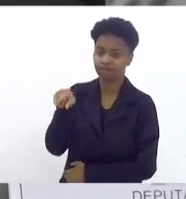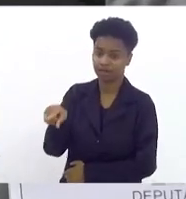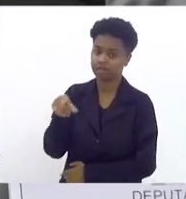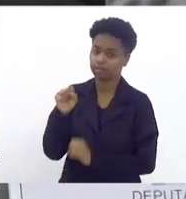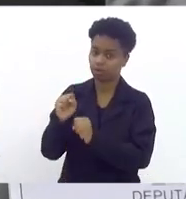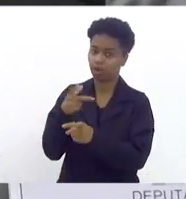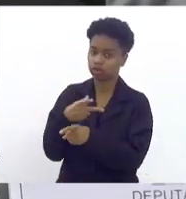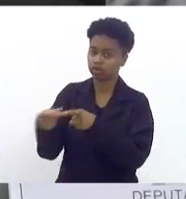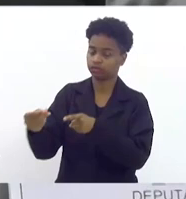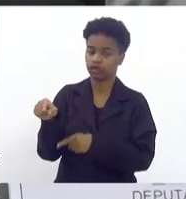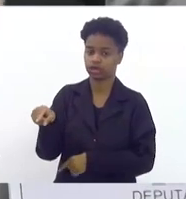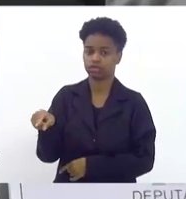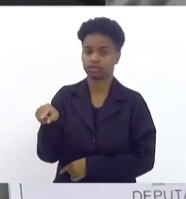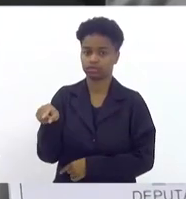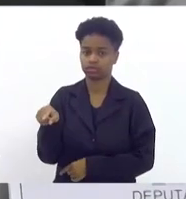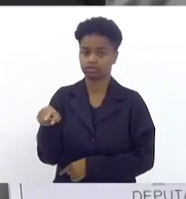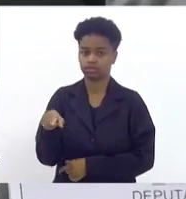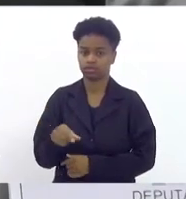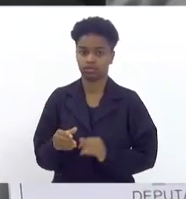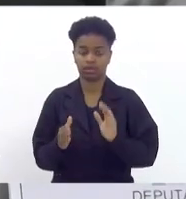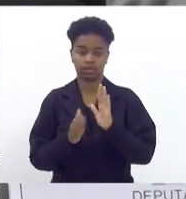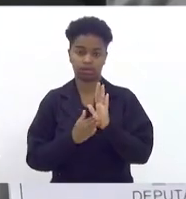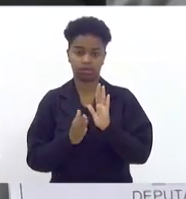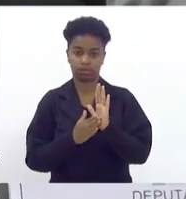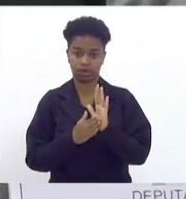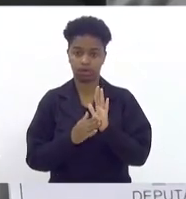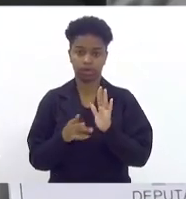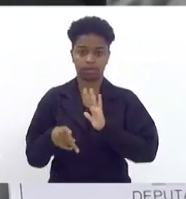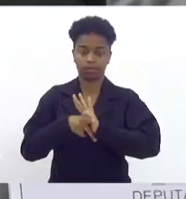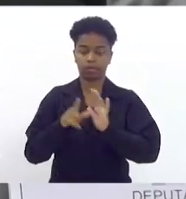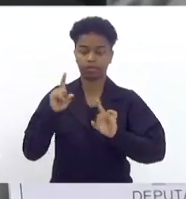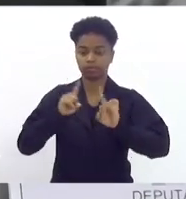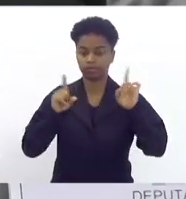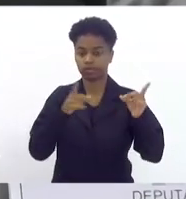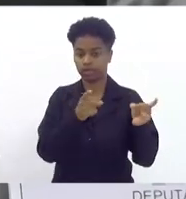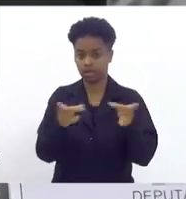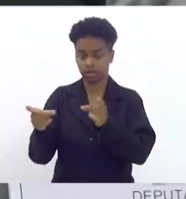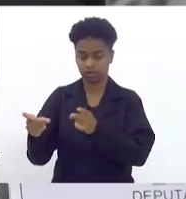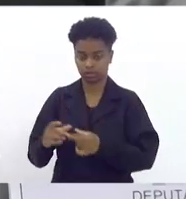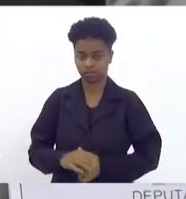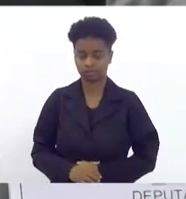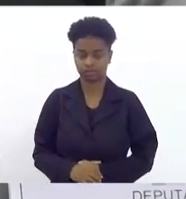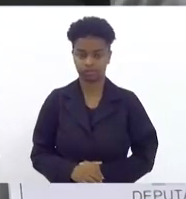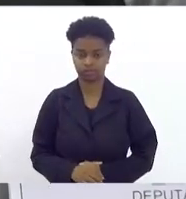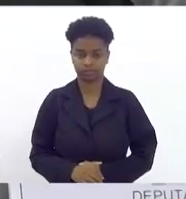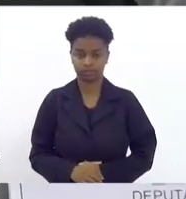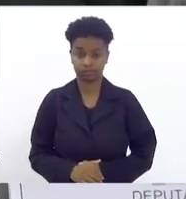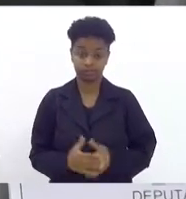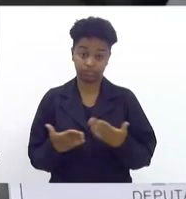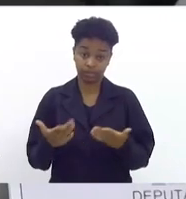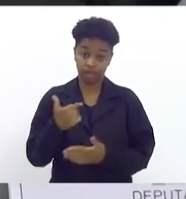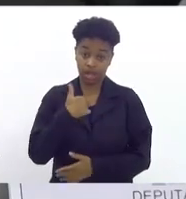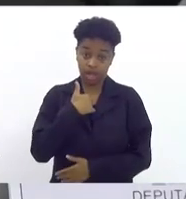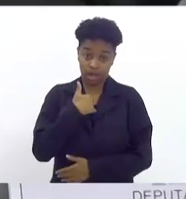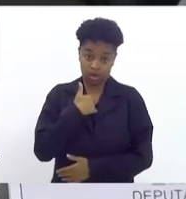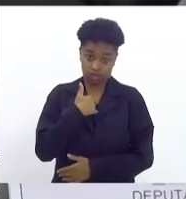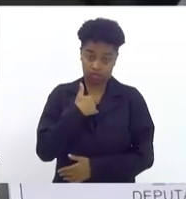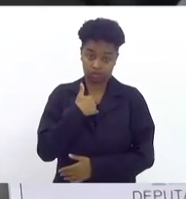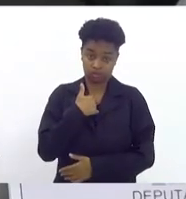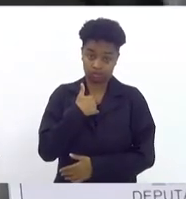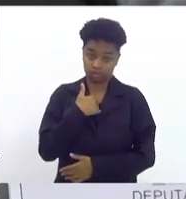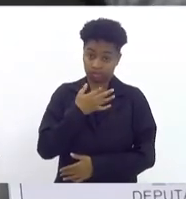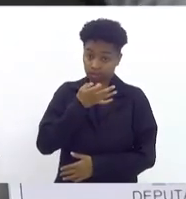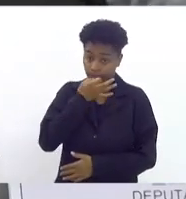ganhar, né, a proposta do leilão. Então, eu, assim, de antemão, eu me